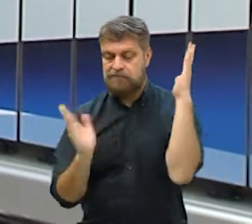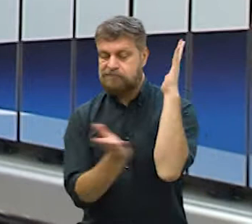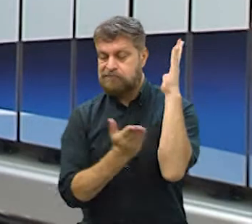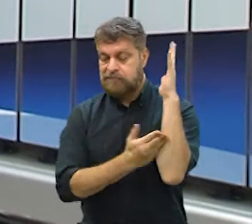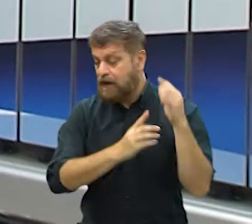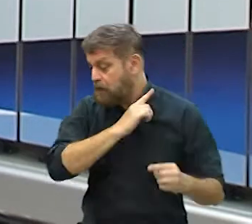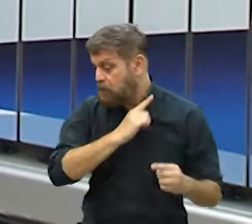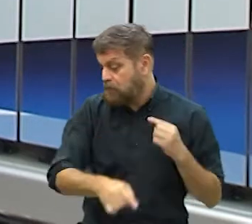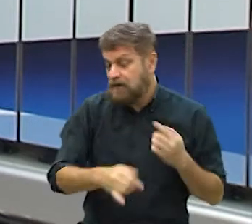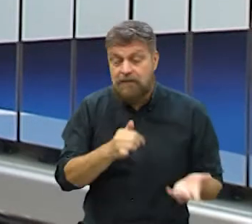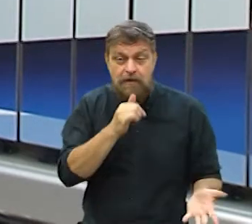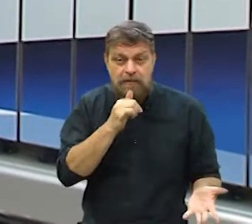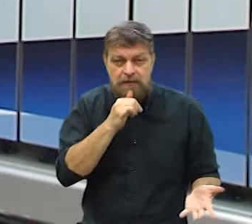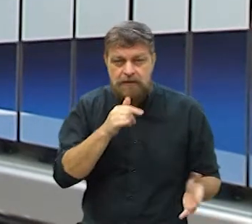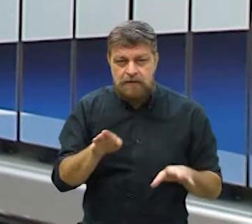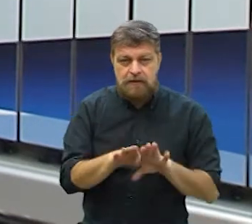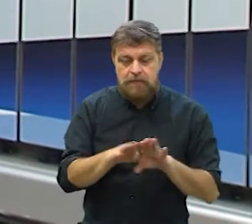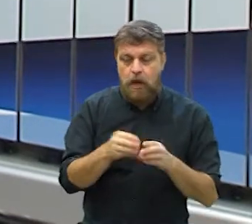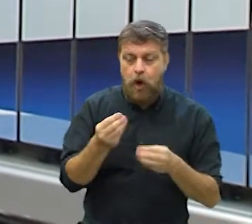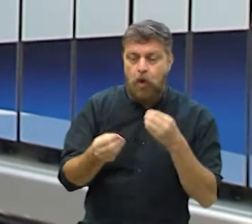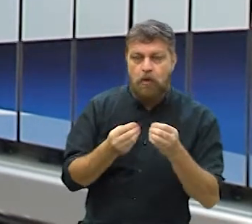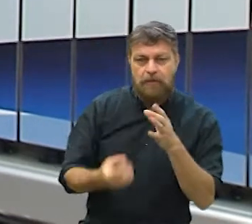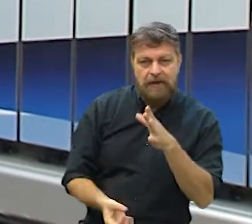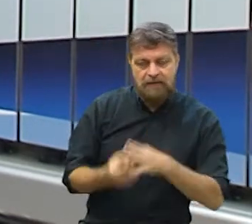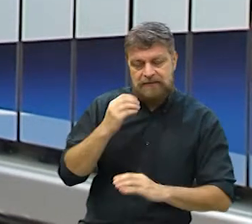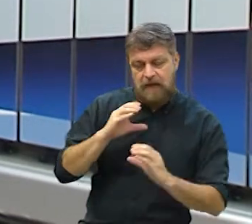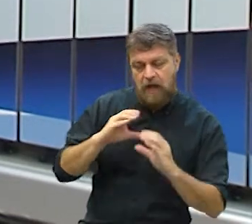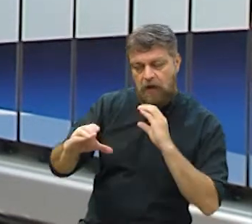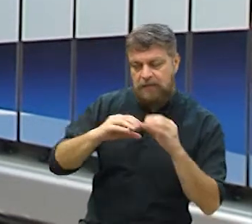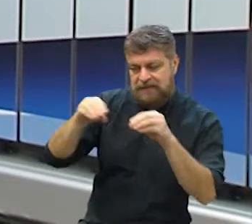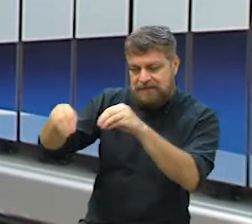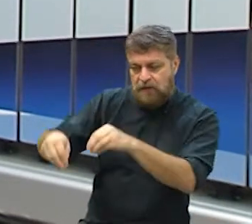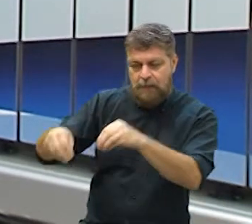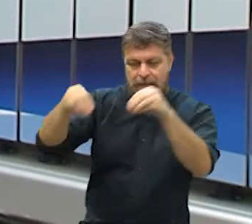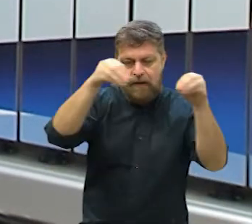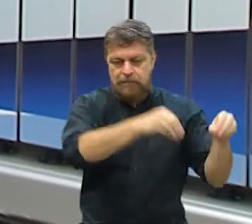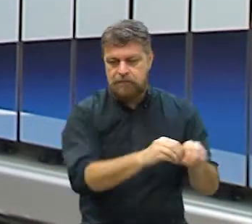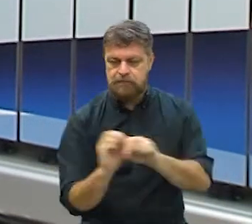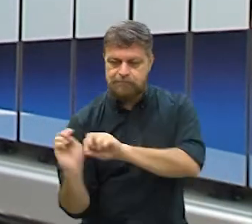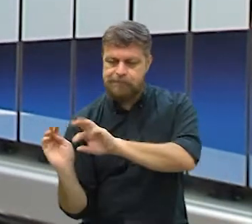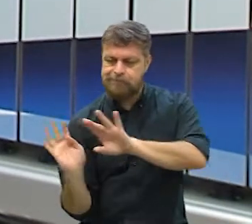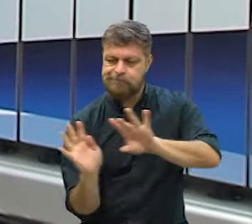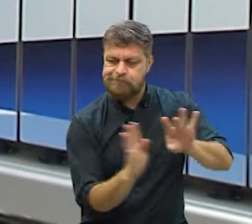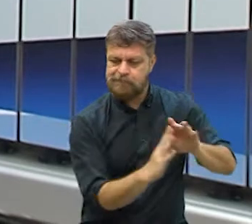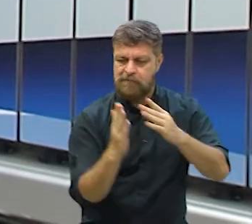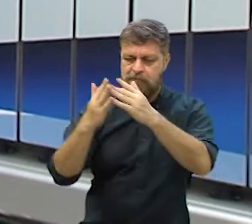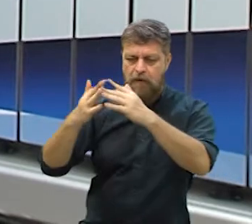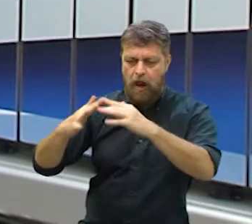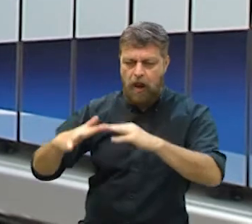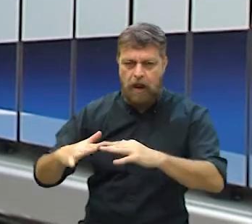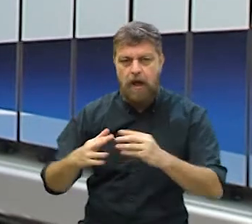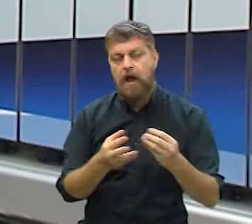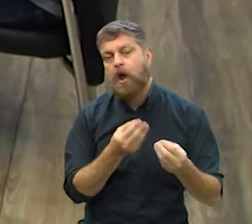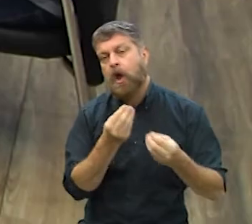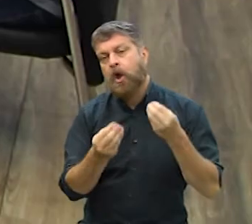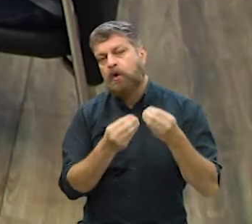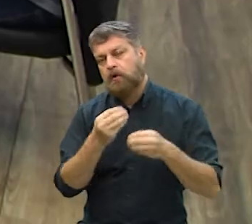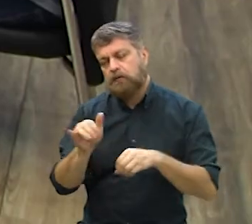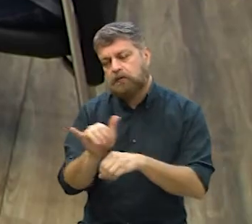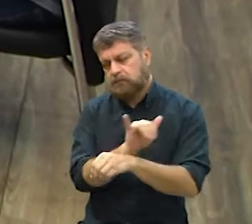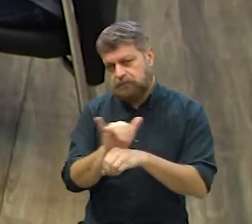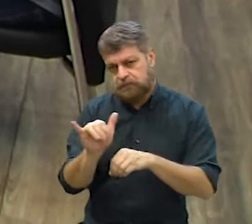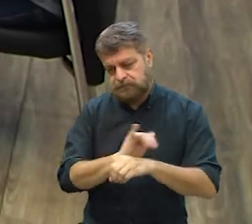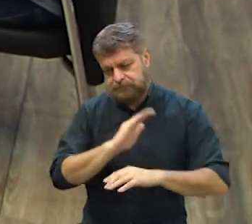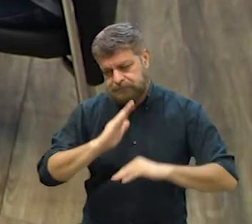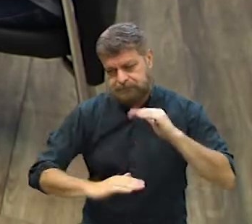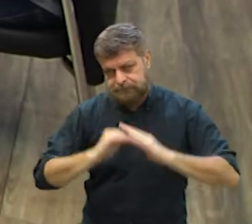de proteção ambiental, por exemplo, a comunicação para uma possível remoção, transferência dos moradores? Quais são